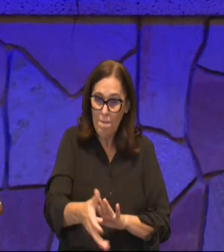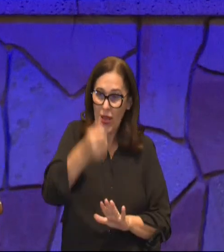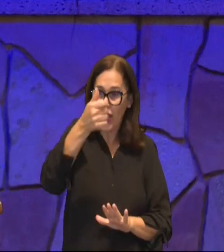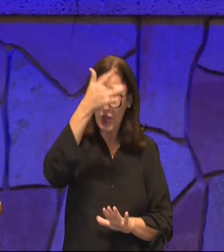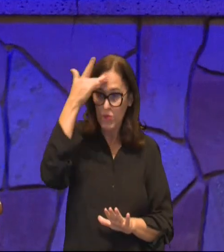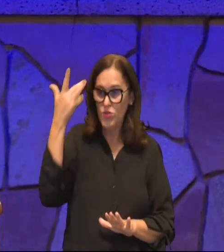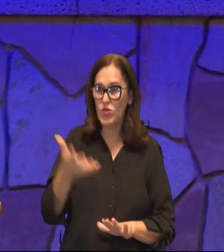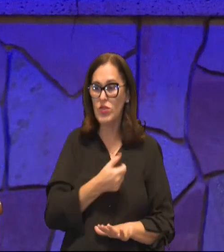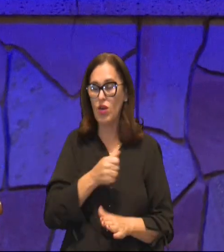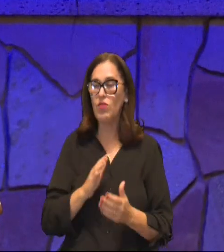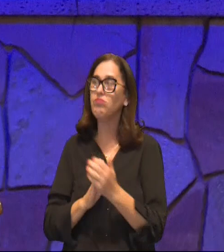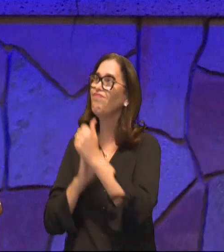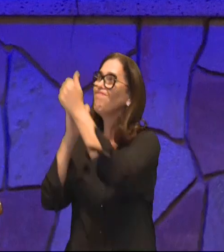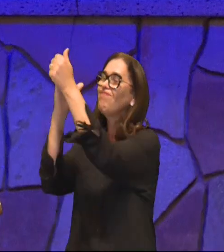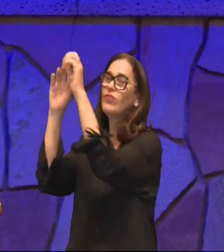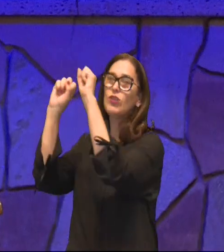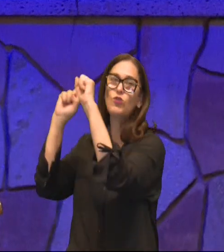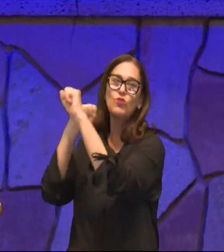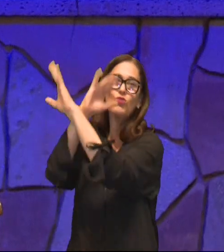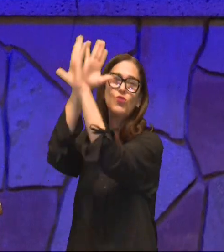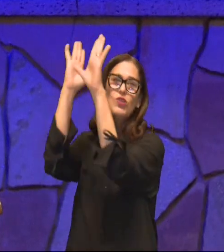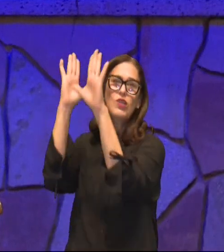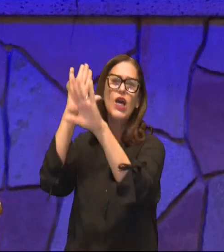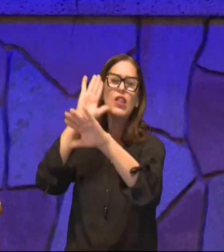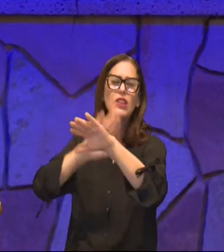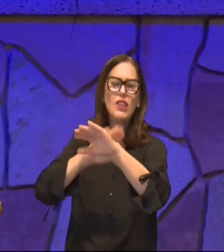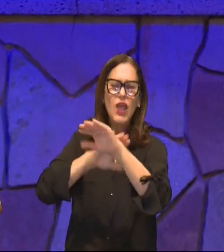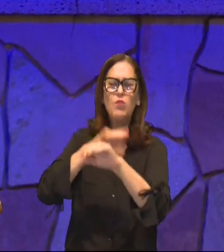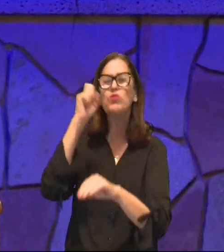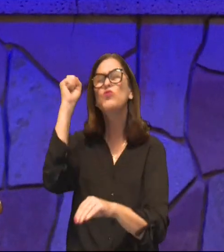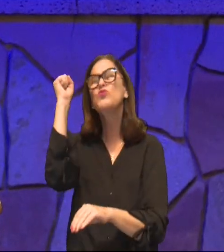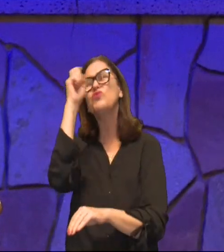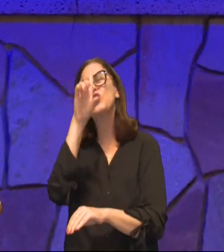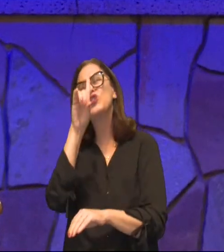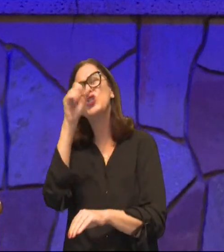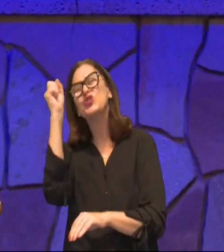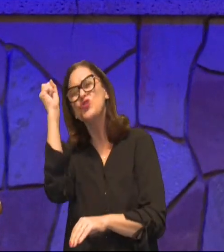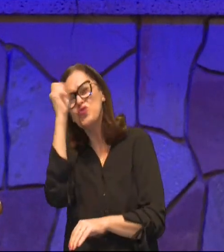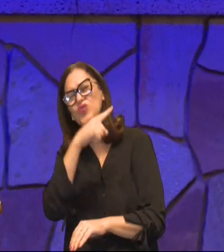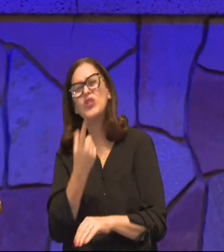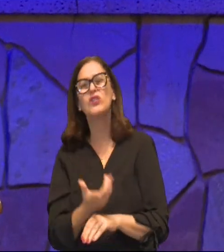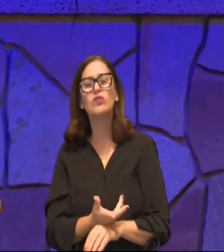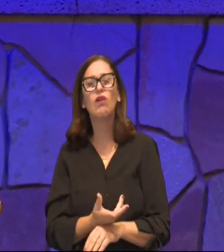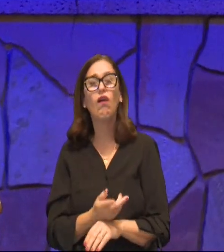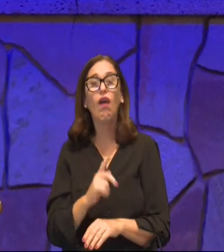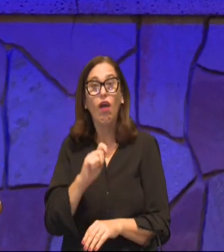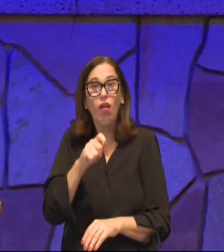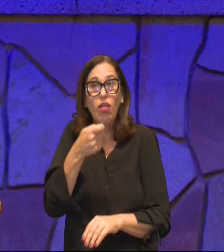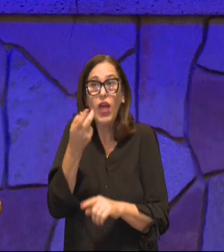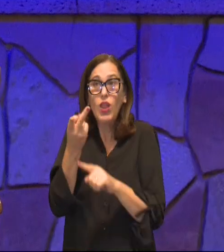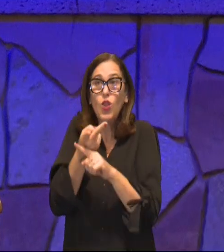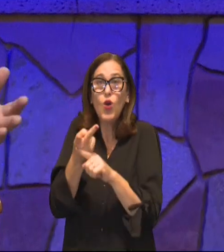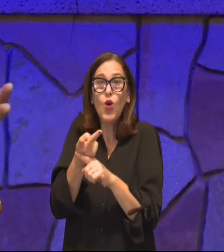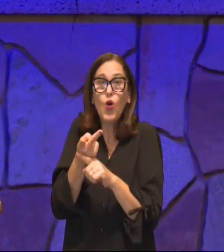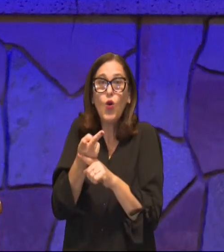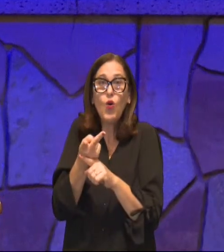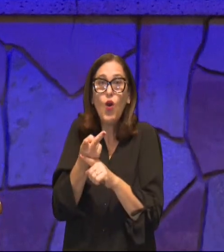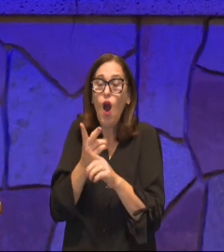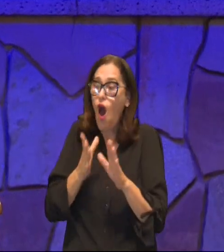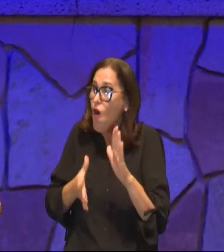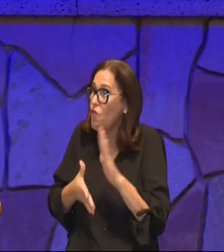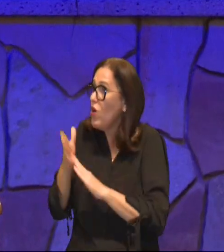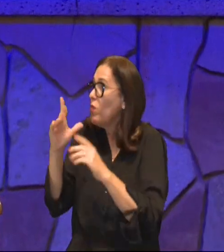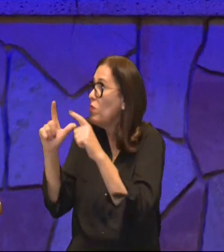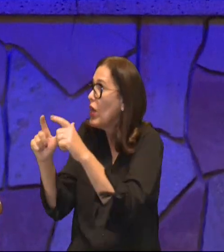e levar para a glória. São os dias difíceis, amados. A quem nós recorreremos? Para quem nós